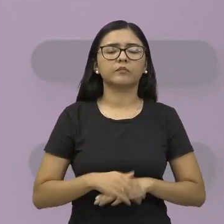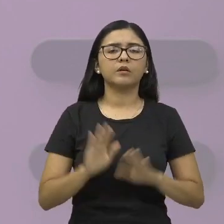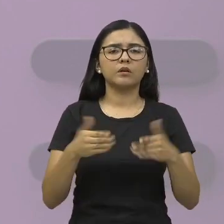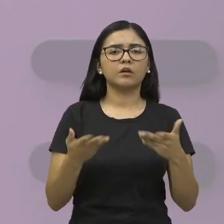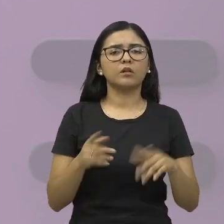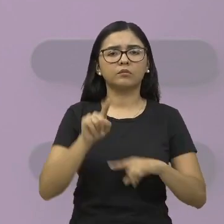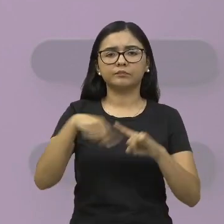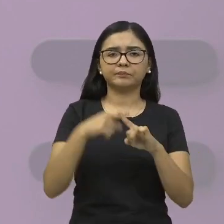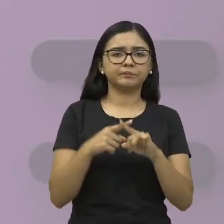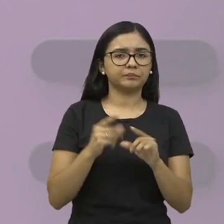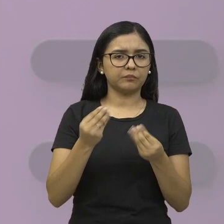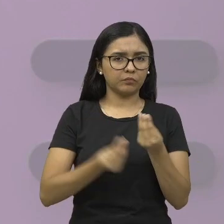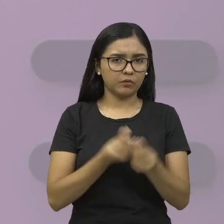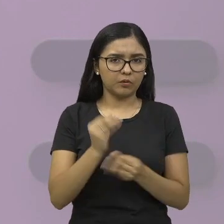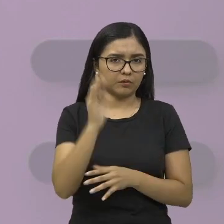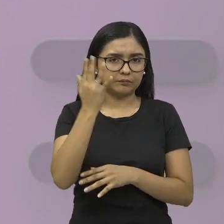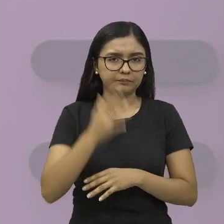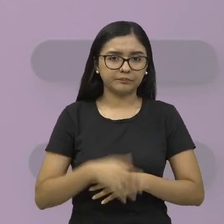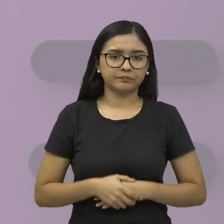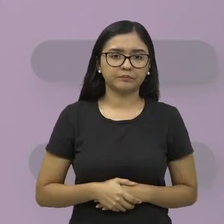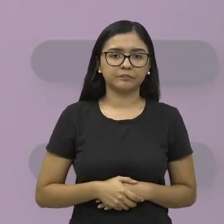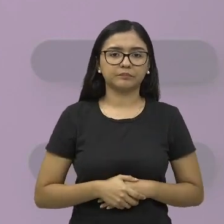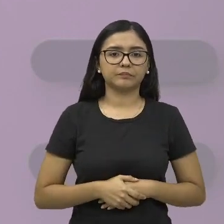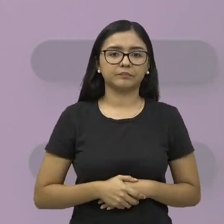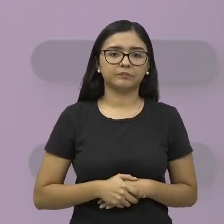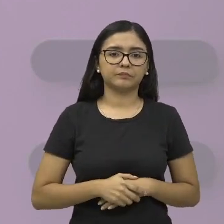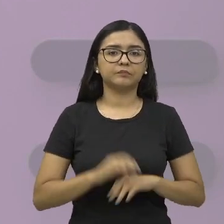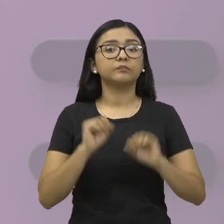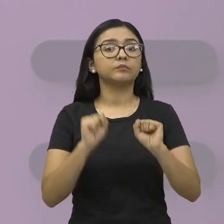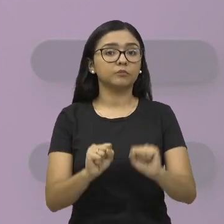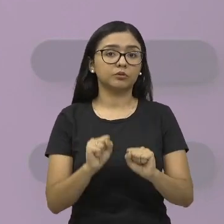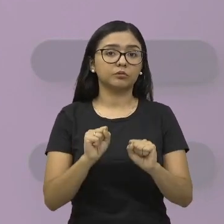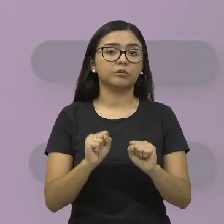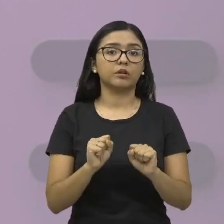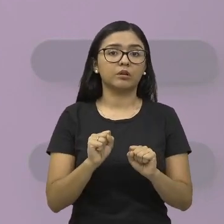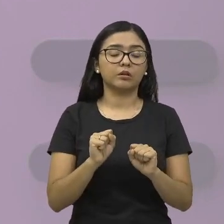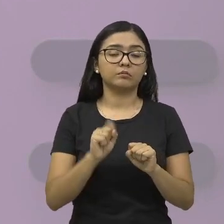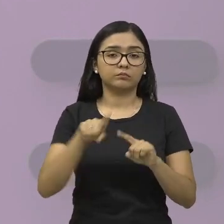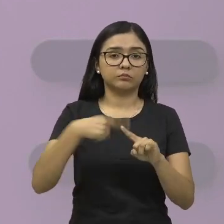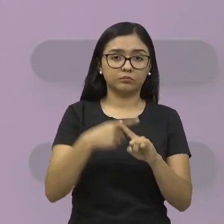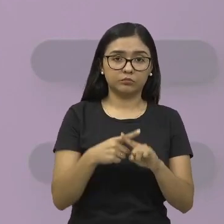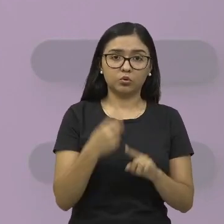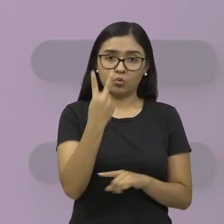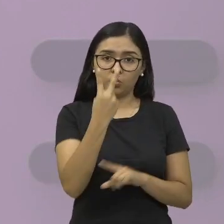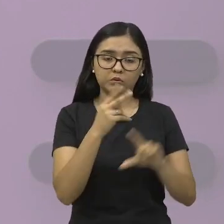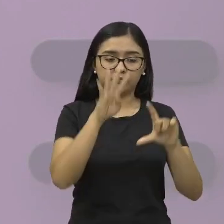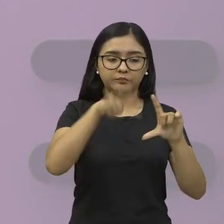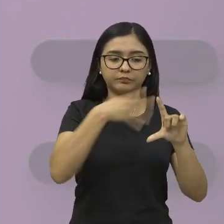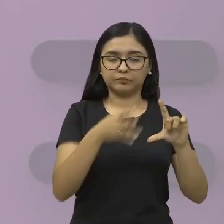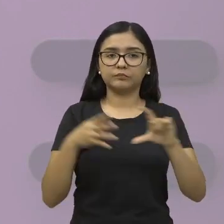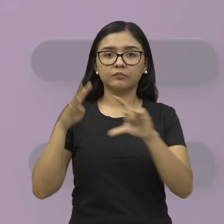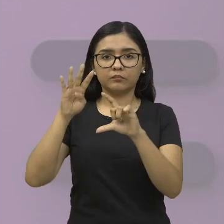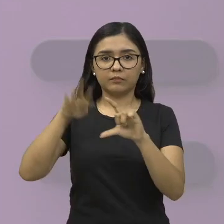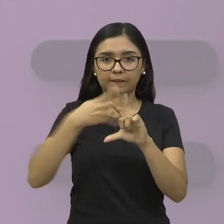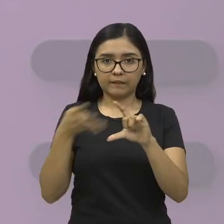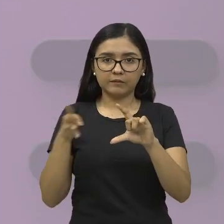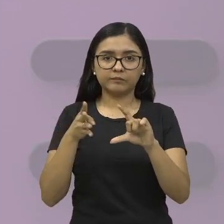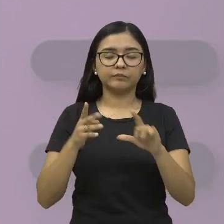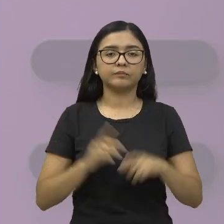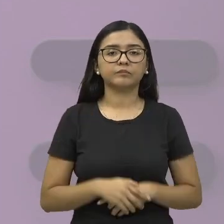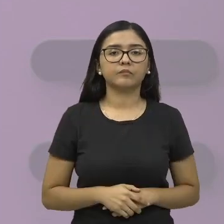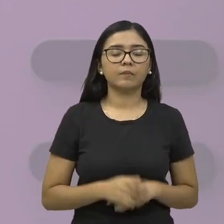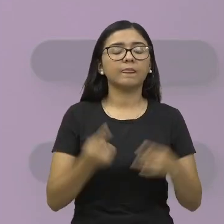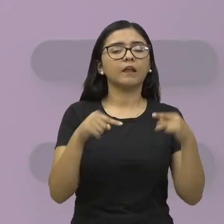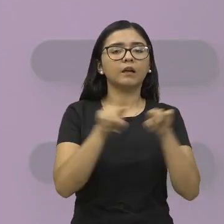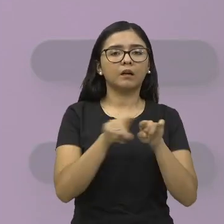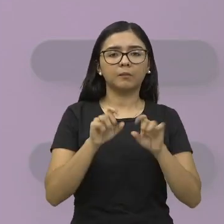matrizes, ela ocorre de duas maneiras. Nós podemos fazer a multiplicação entre duas matrizes, tá? Ou podemos